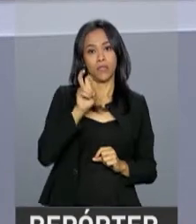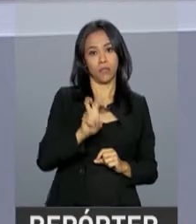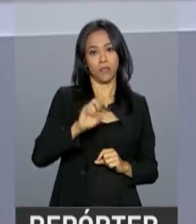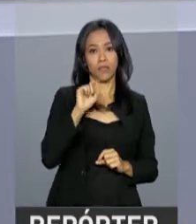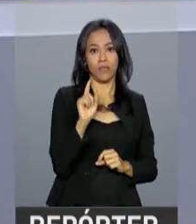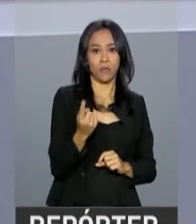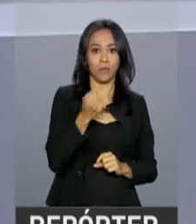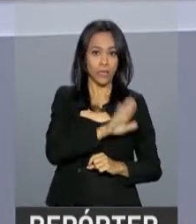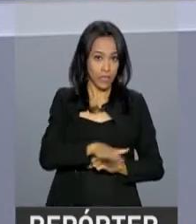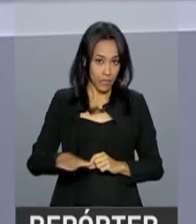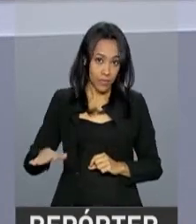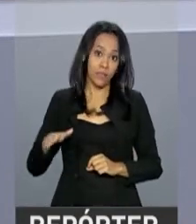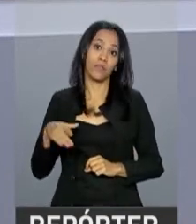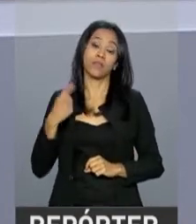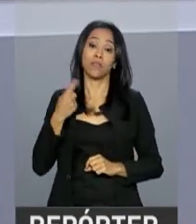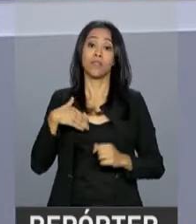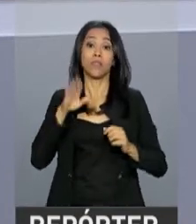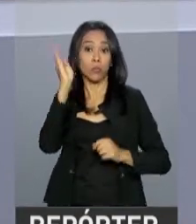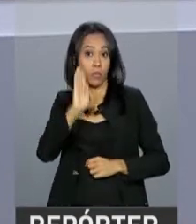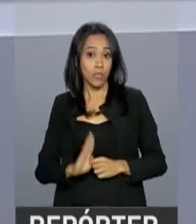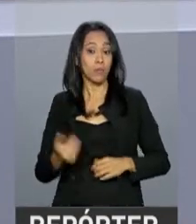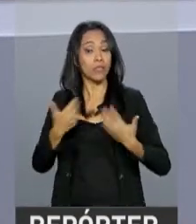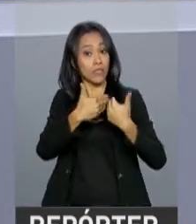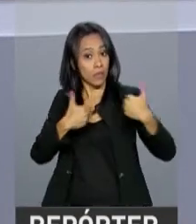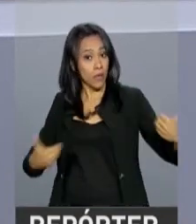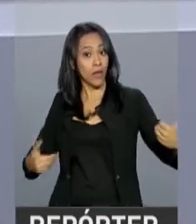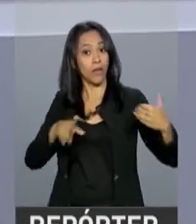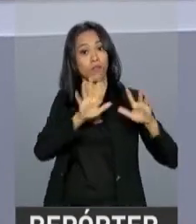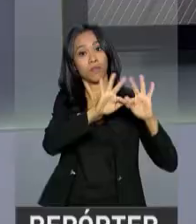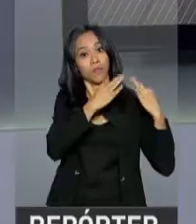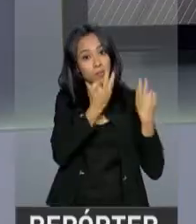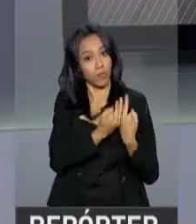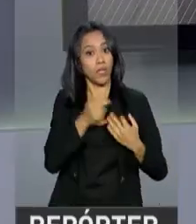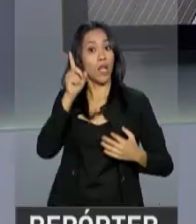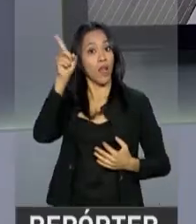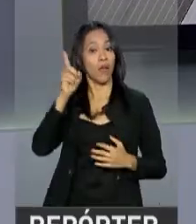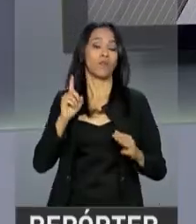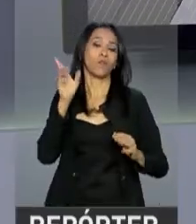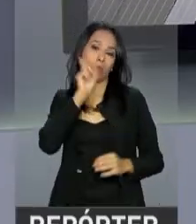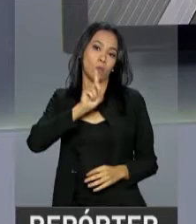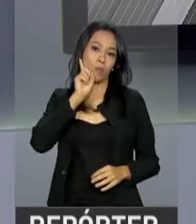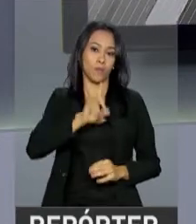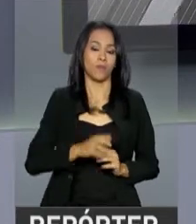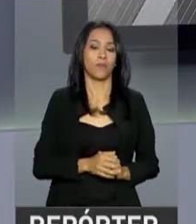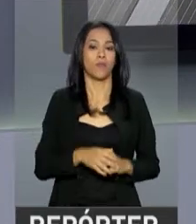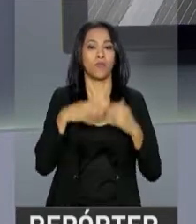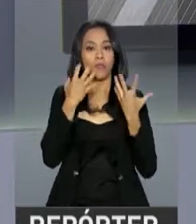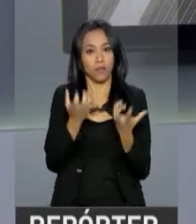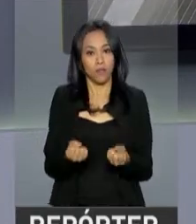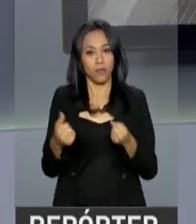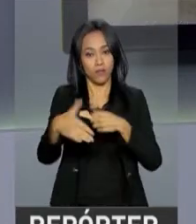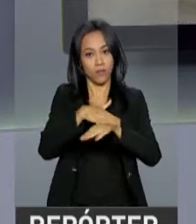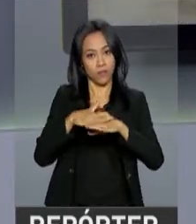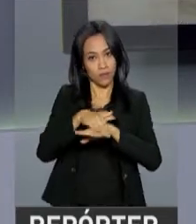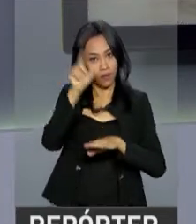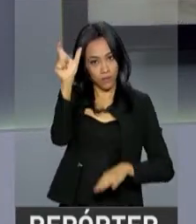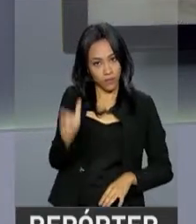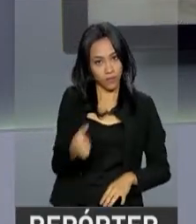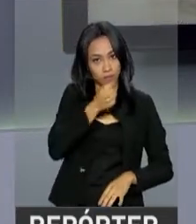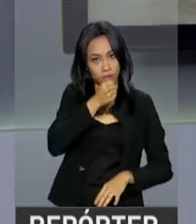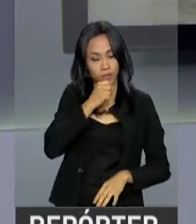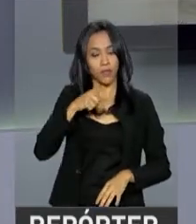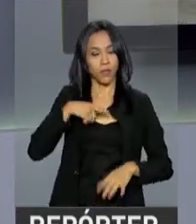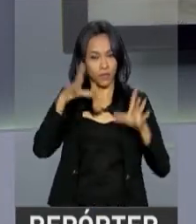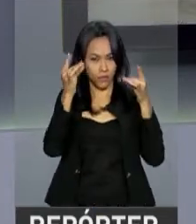separadas dos pais em abrigos nos estados unidos e nós vamos então conversar com a repórter márcia fernandes que